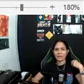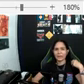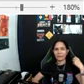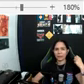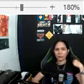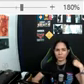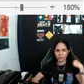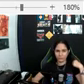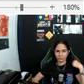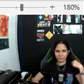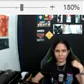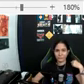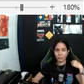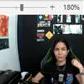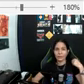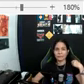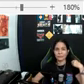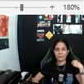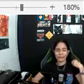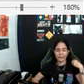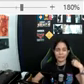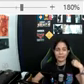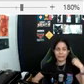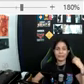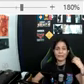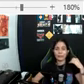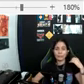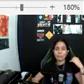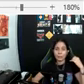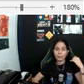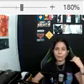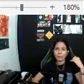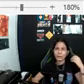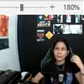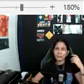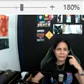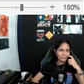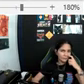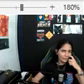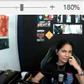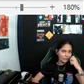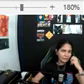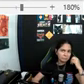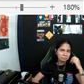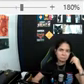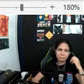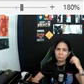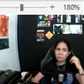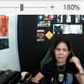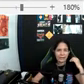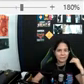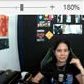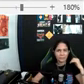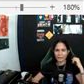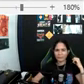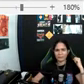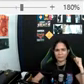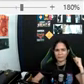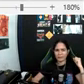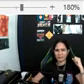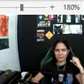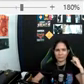minha tia ela é menor do que eu. O marido dela, ele é um pouco... Eu acho que ele deve ter, no